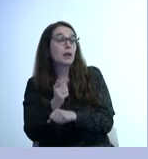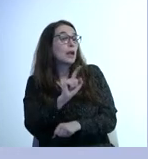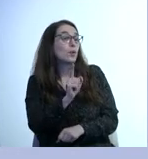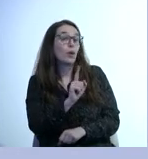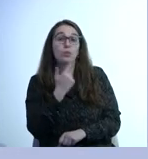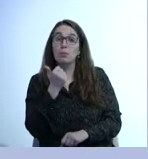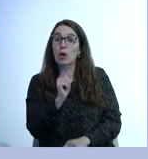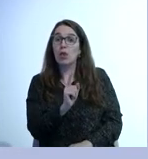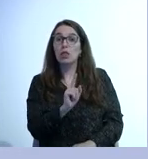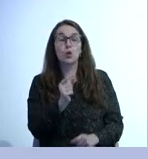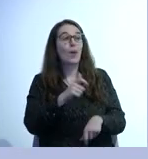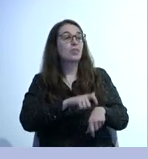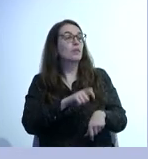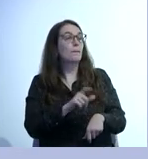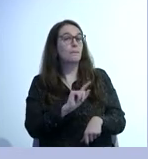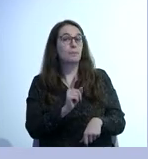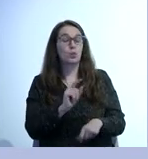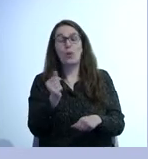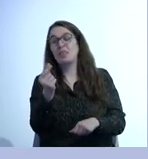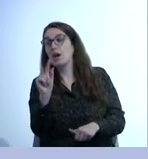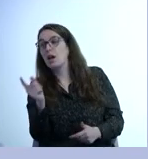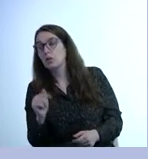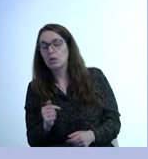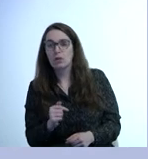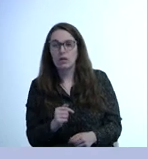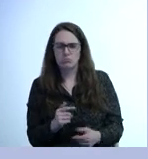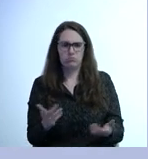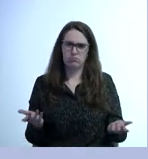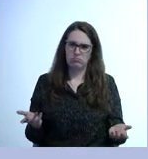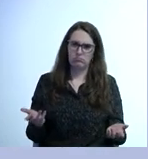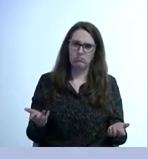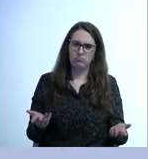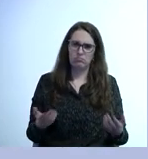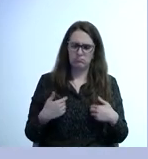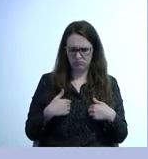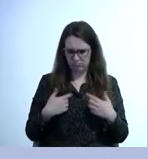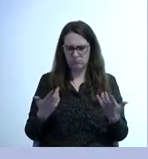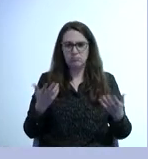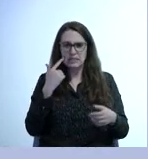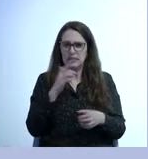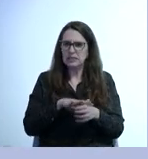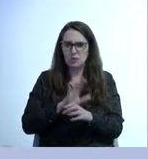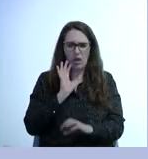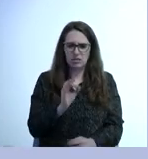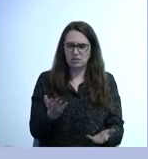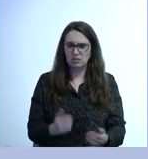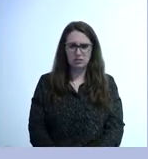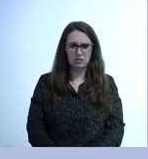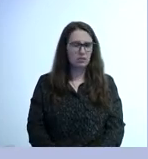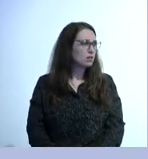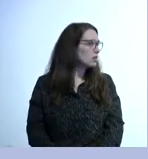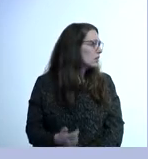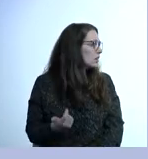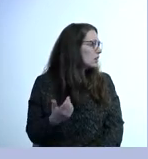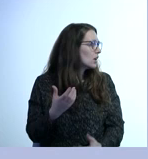pode, não há tempo, não há dinheiro, o que seja. Mas é que a situação é esta, é